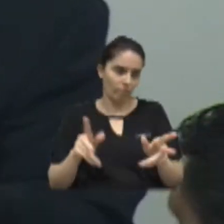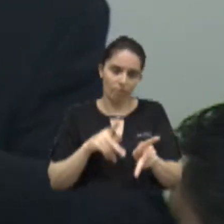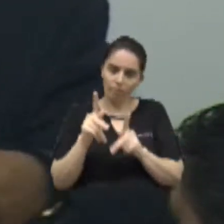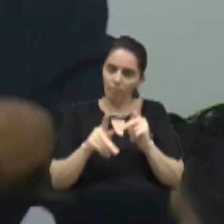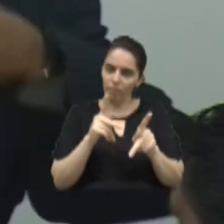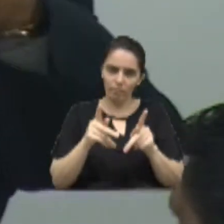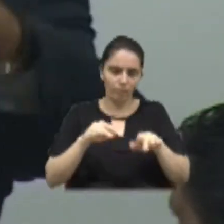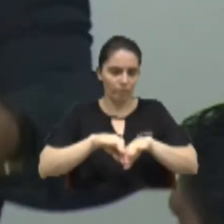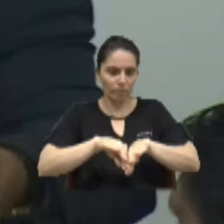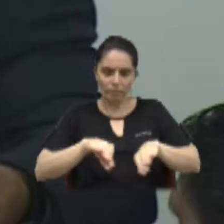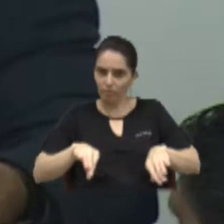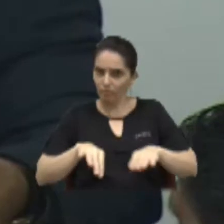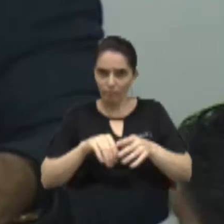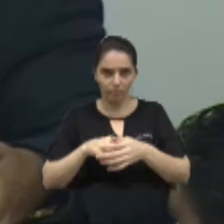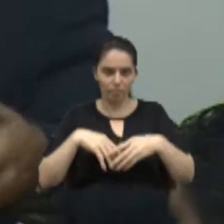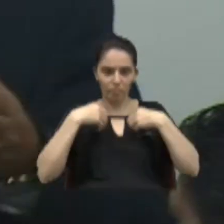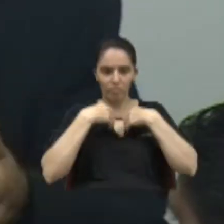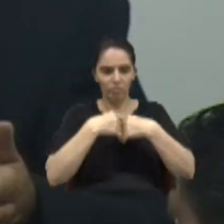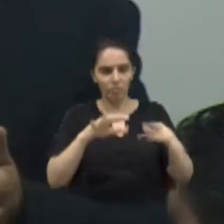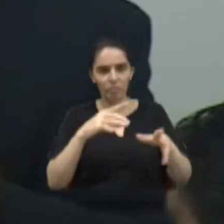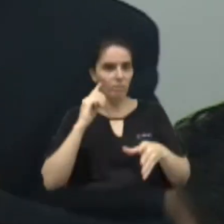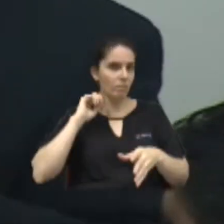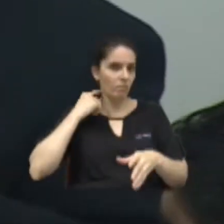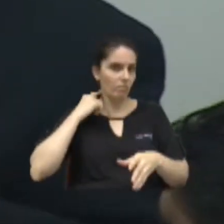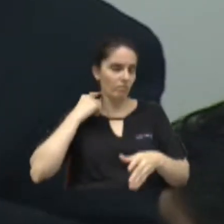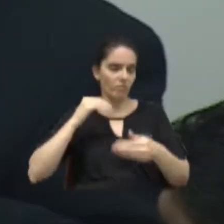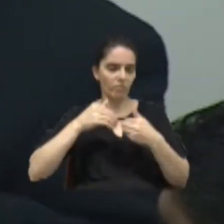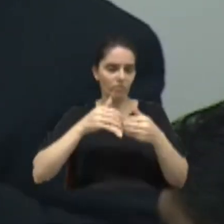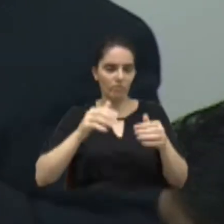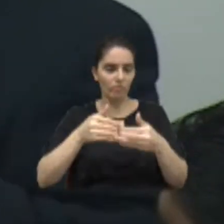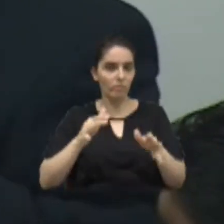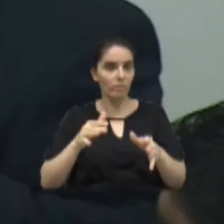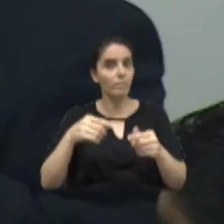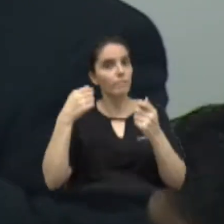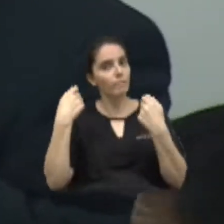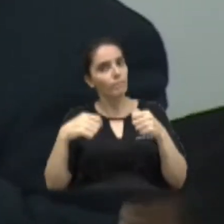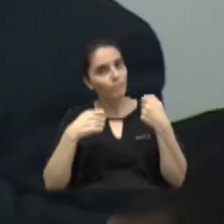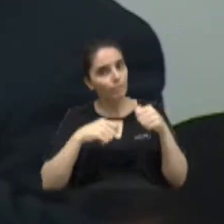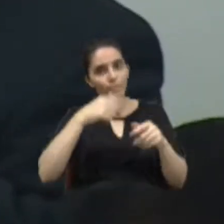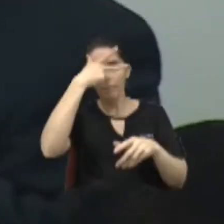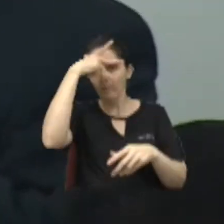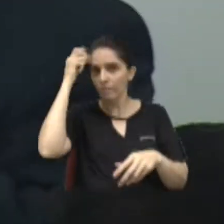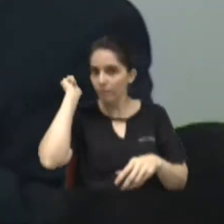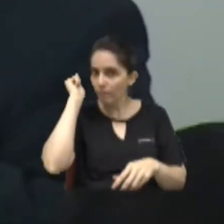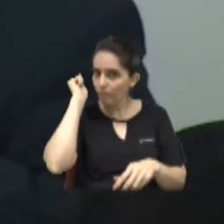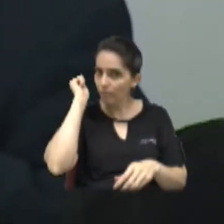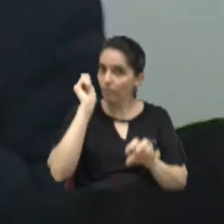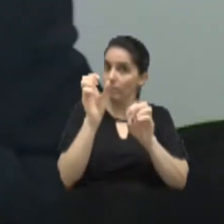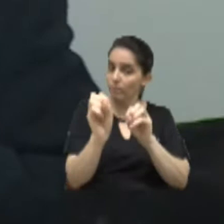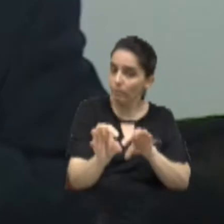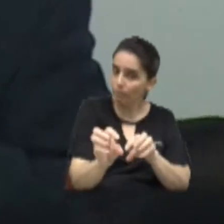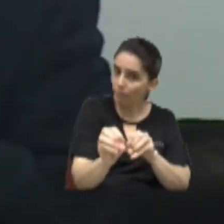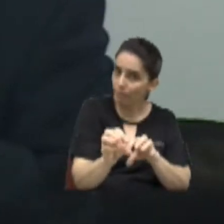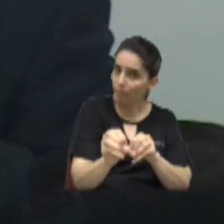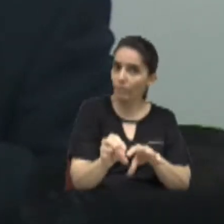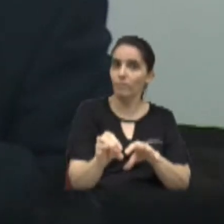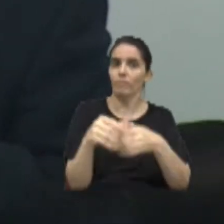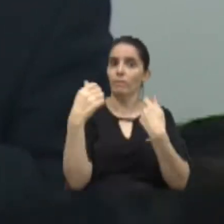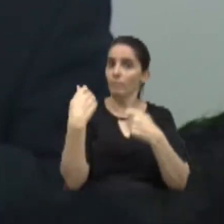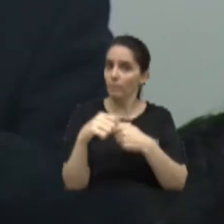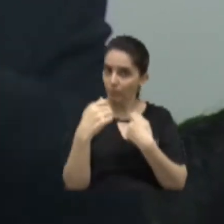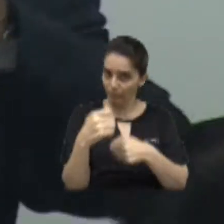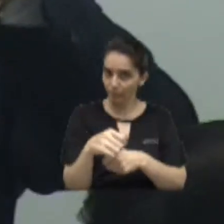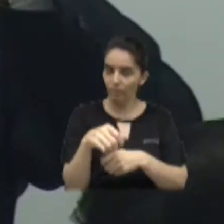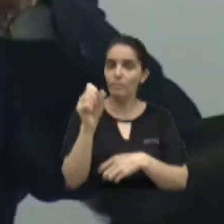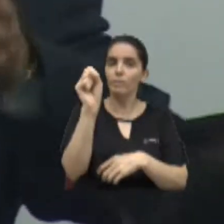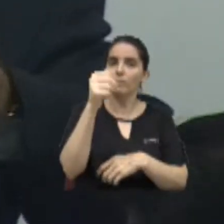isso. Ela vai chegar, ela vai descarregar, porque ela não está sendo educada. Então isso é um processo educacional. Nós precisamos colocar,